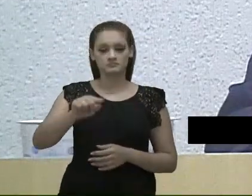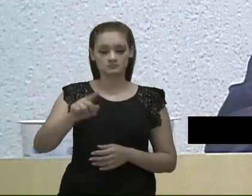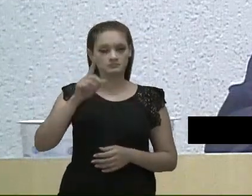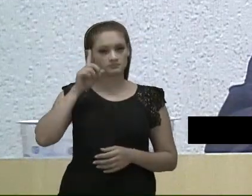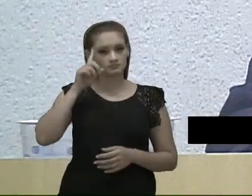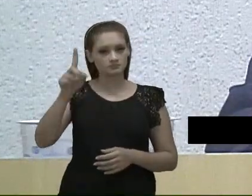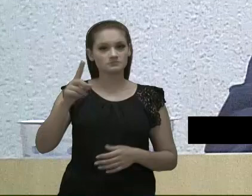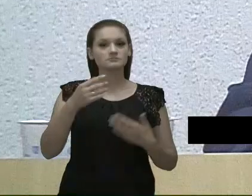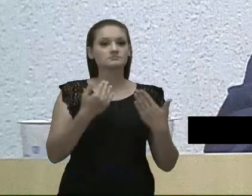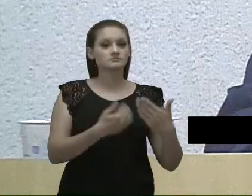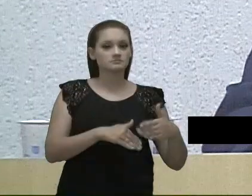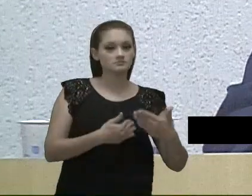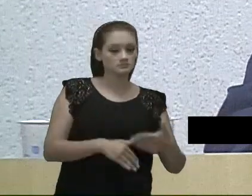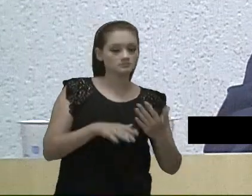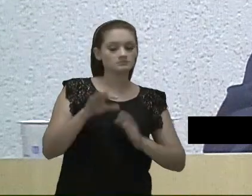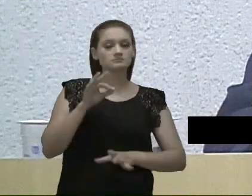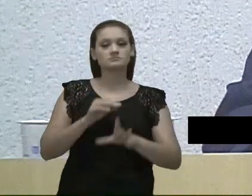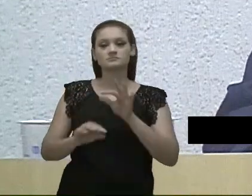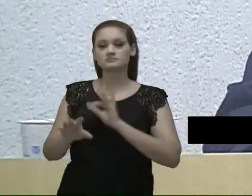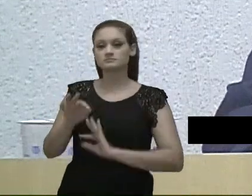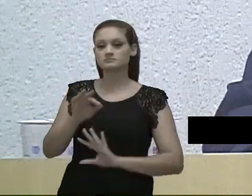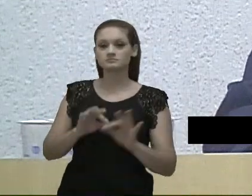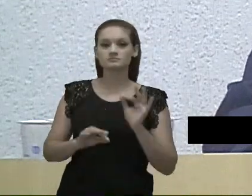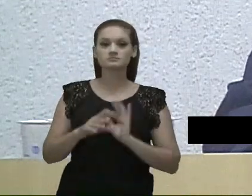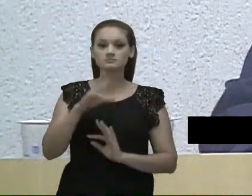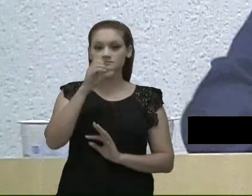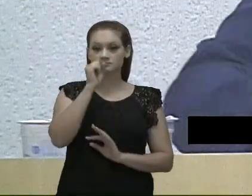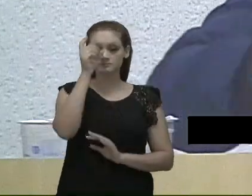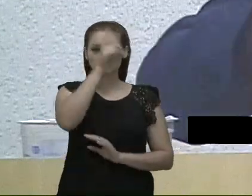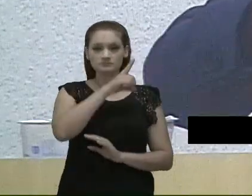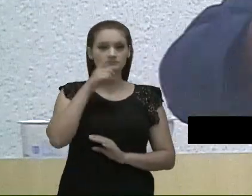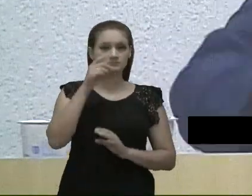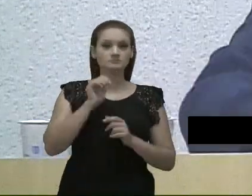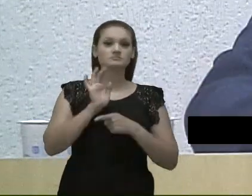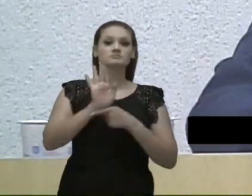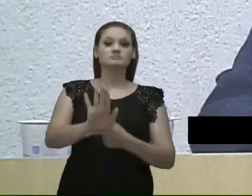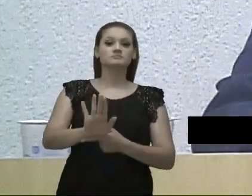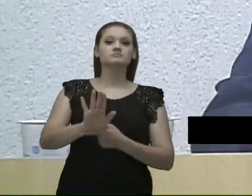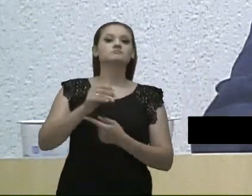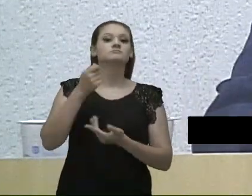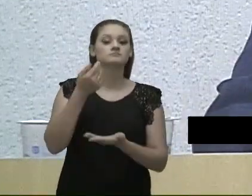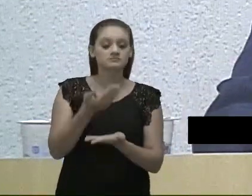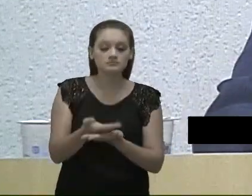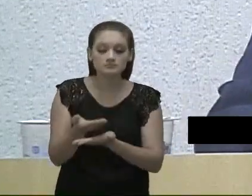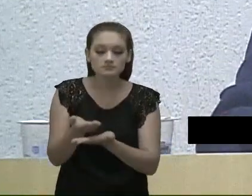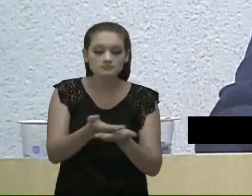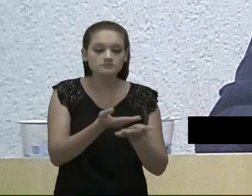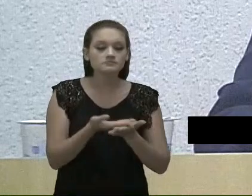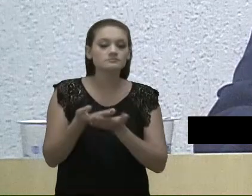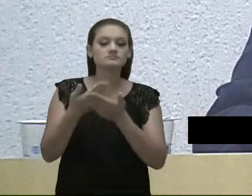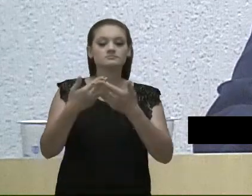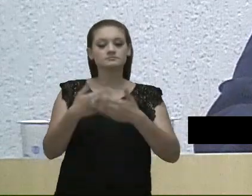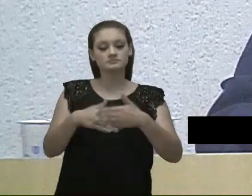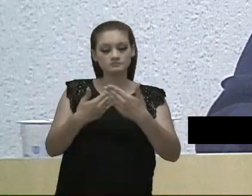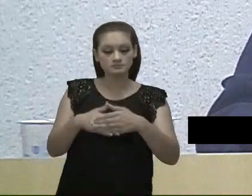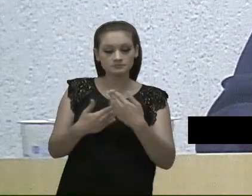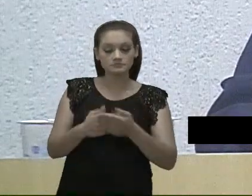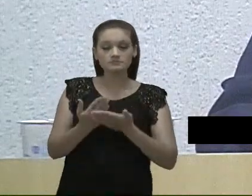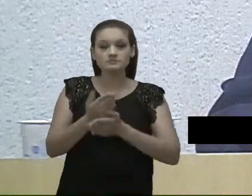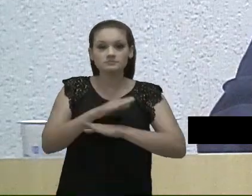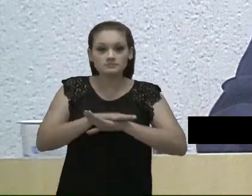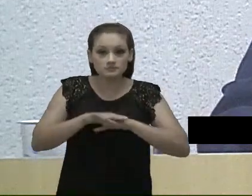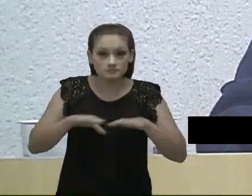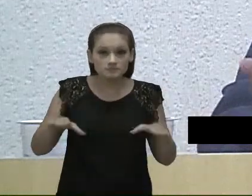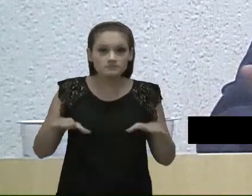seletivo. Funcionou durante um final de semana, certo? A senhora ajudou a aplicar a prova. Acabou o momento da prova. Eu queria que a